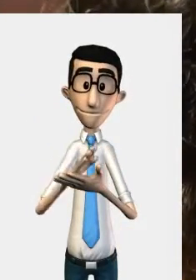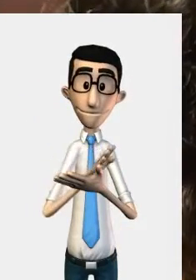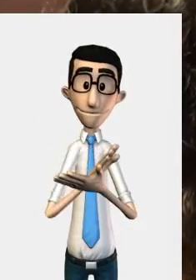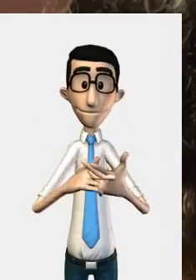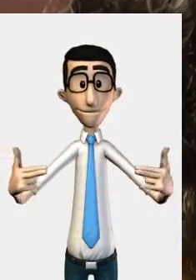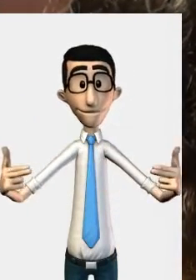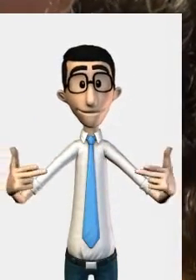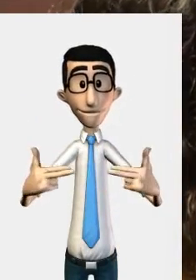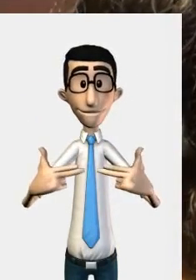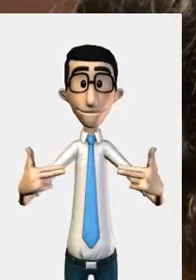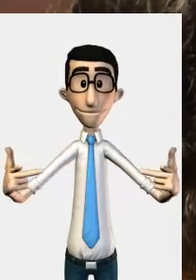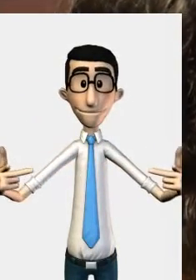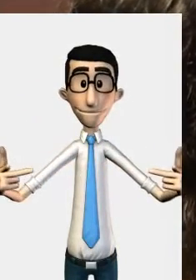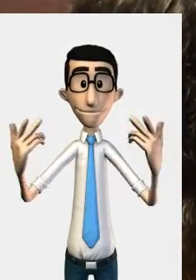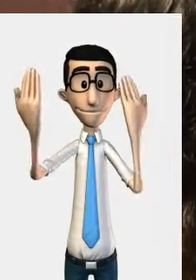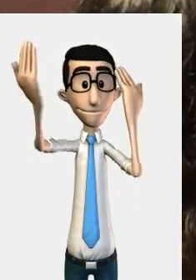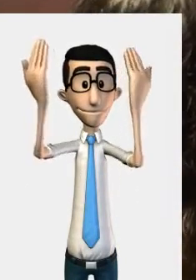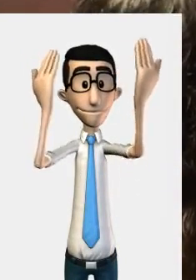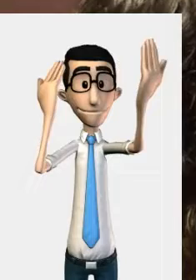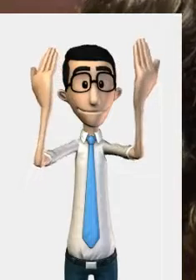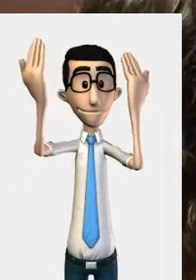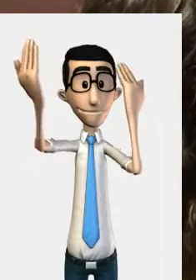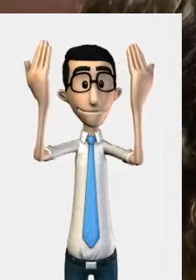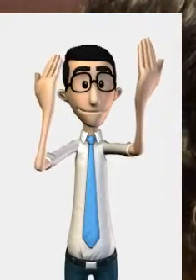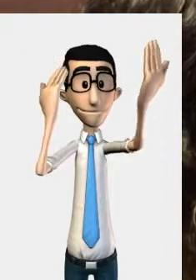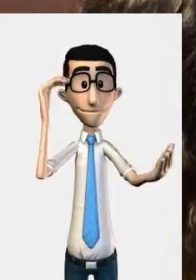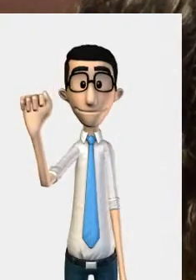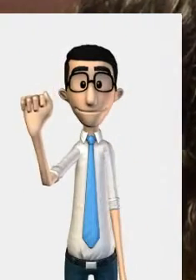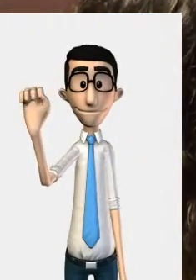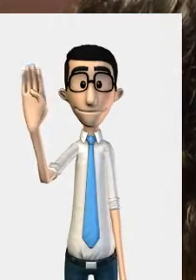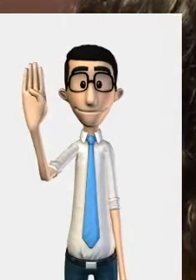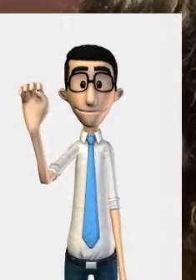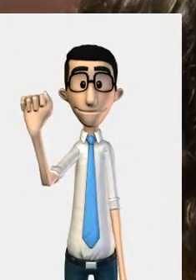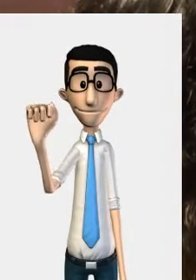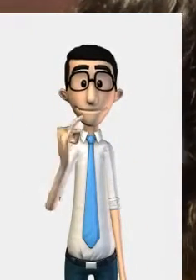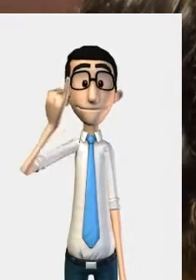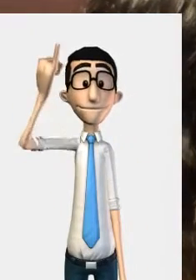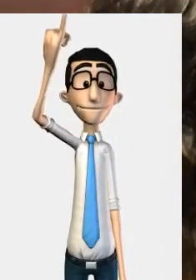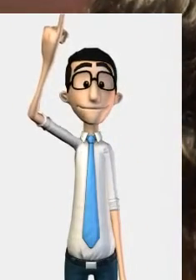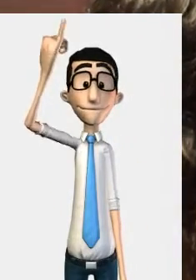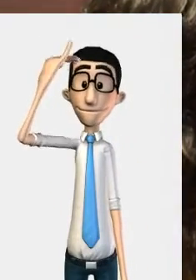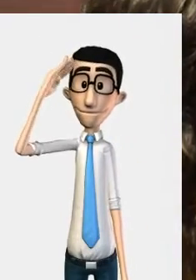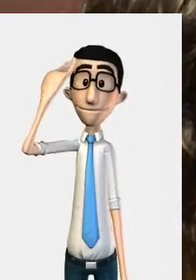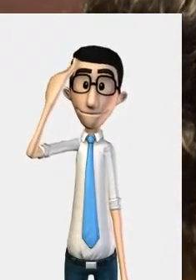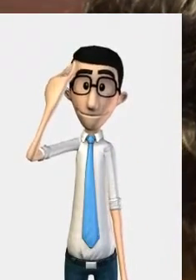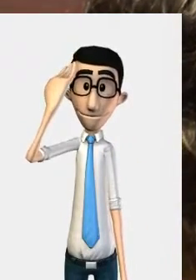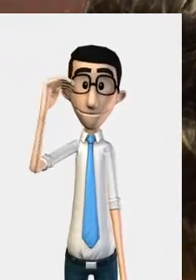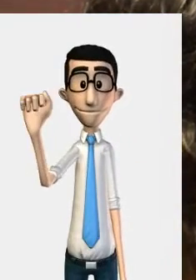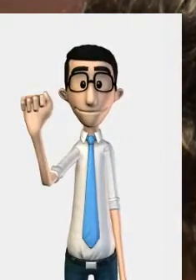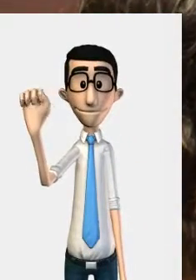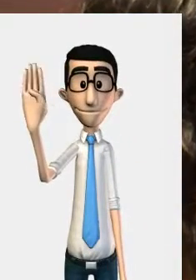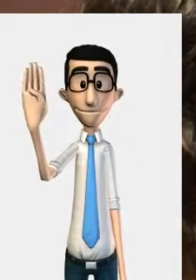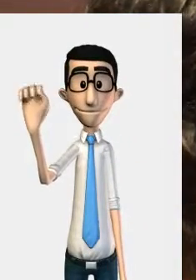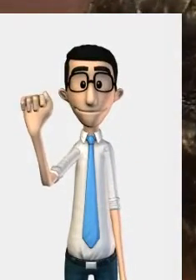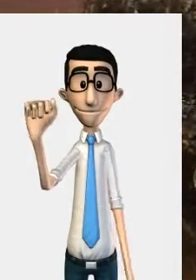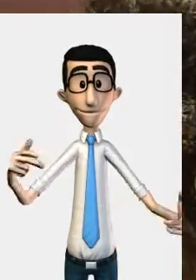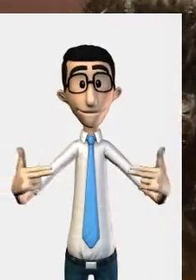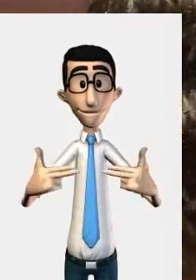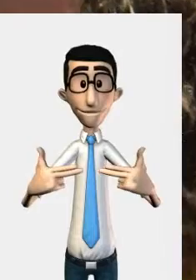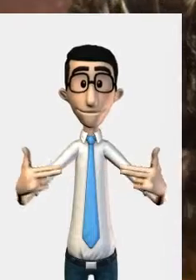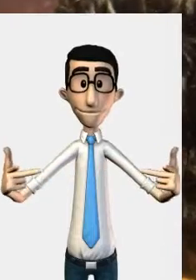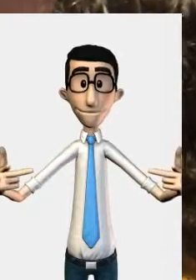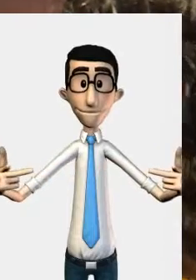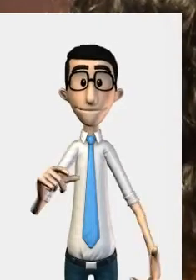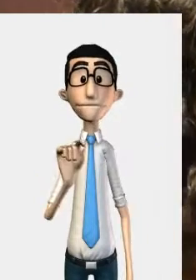meu conhecimento para se desenvolver. E até hoje é assim, então eu peguei uma rotina muito pesada de estudo, como se fosse uma prova de concurso,